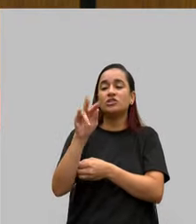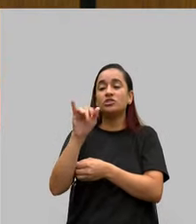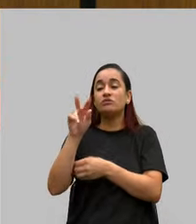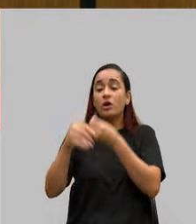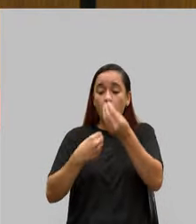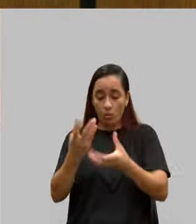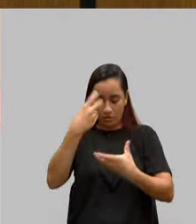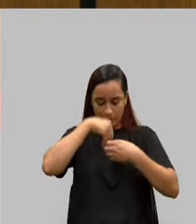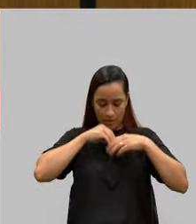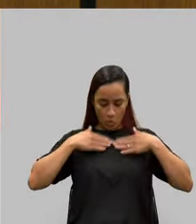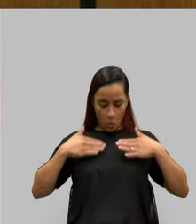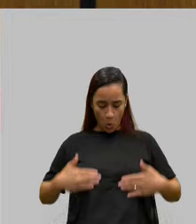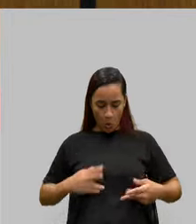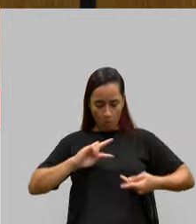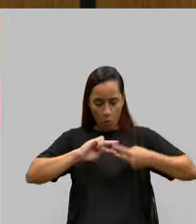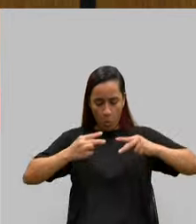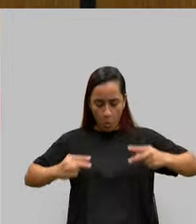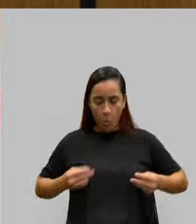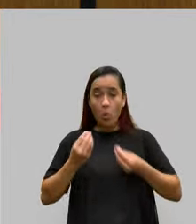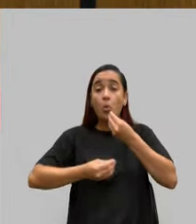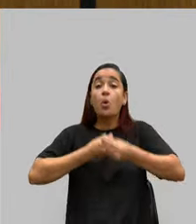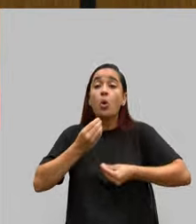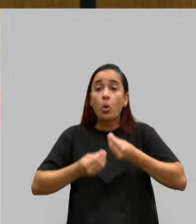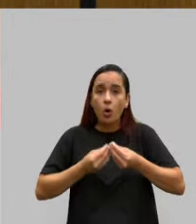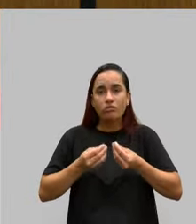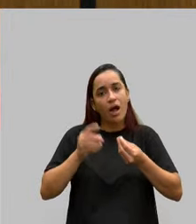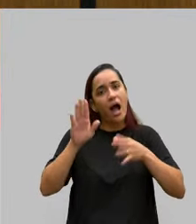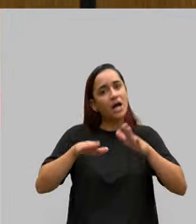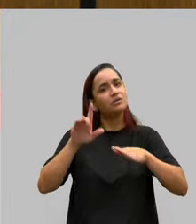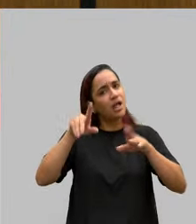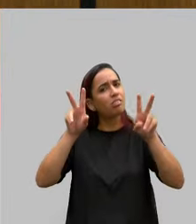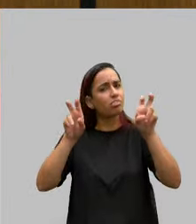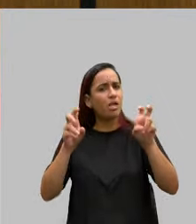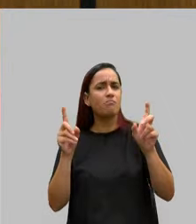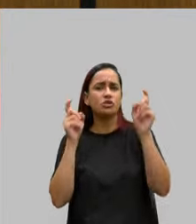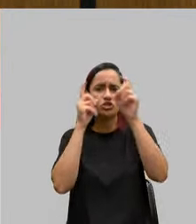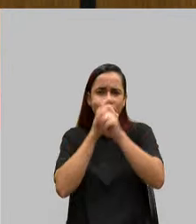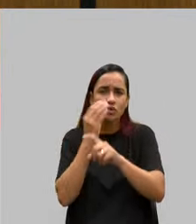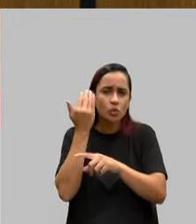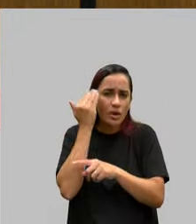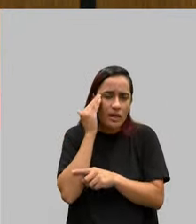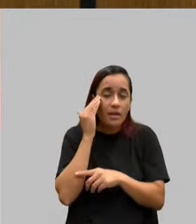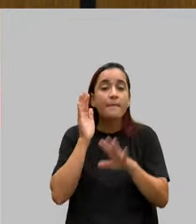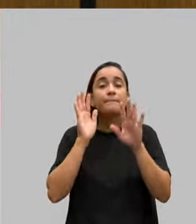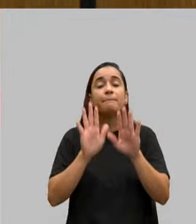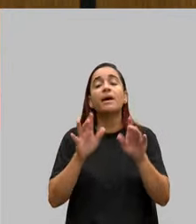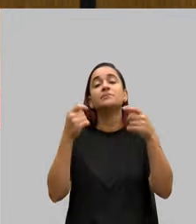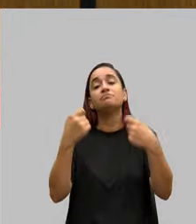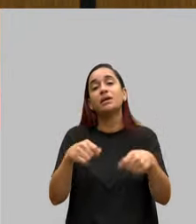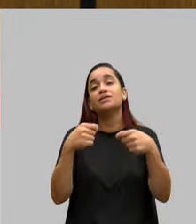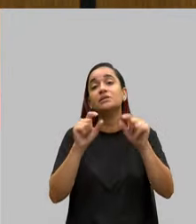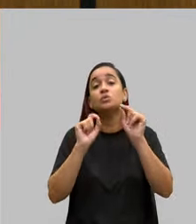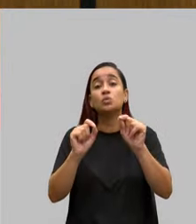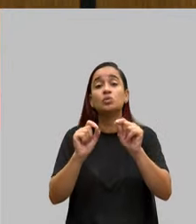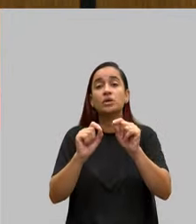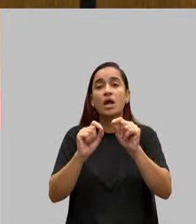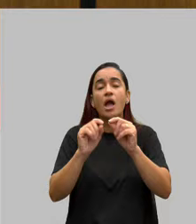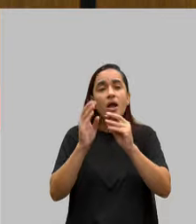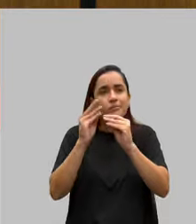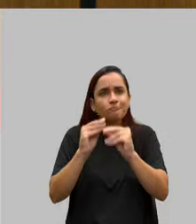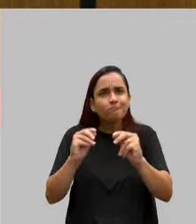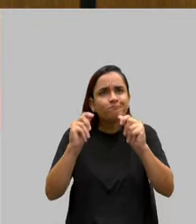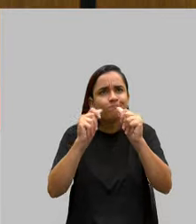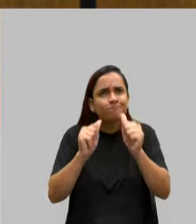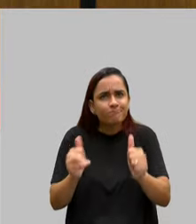né são temas muito complexos difíceis às vezes de ser entendidos mas isso precisa ser de certa forma mastigado e